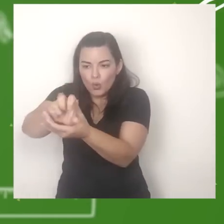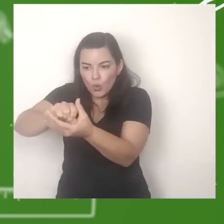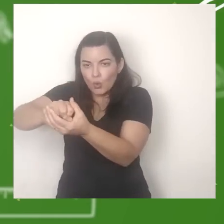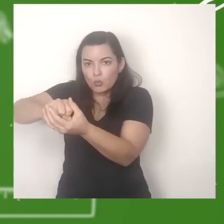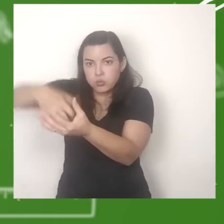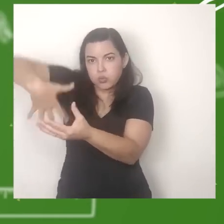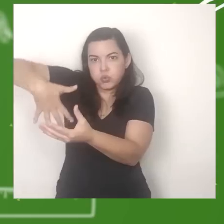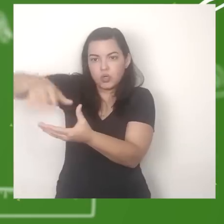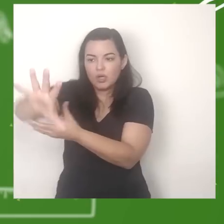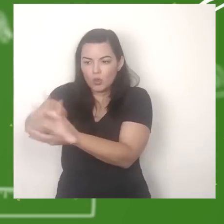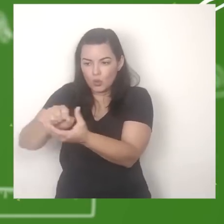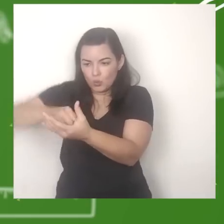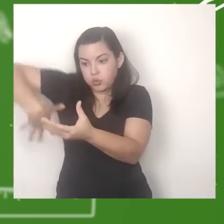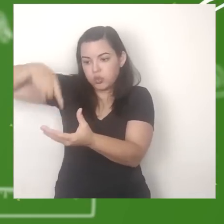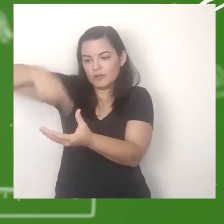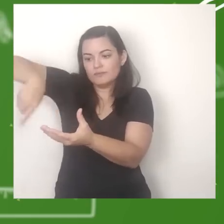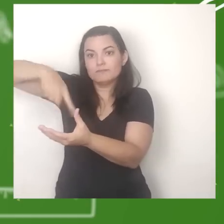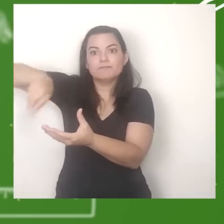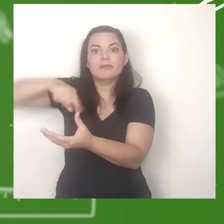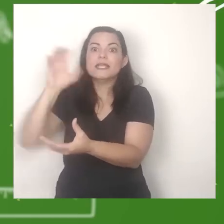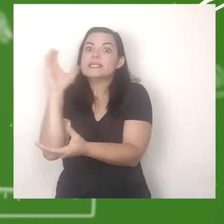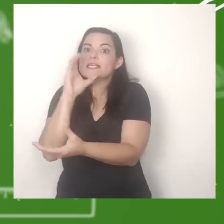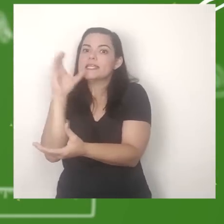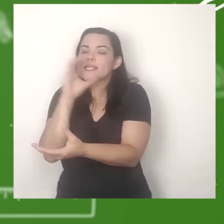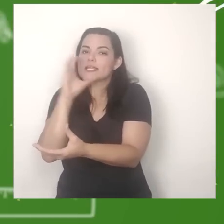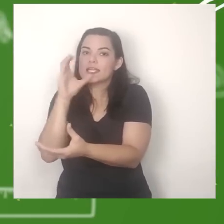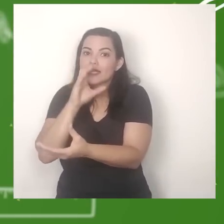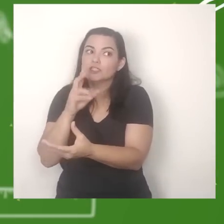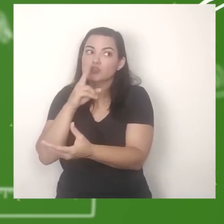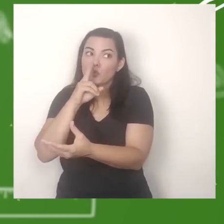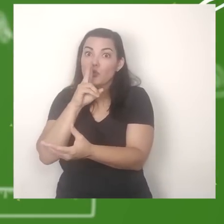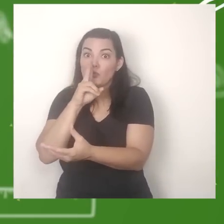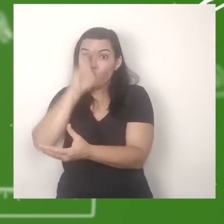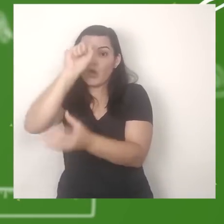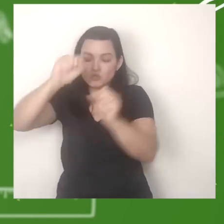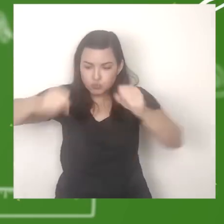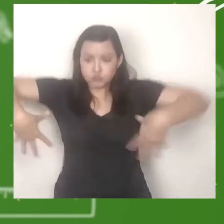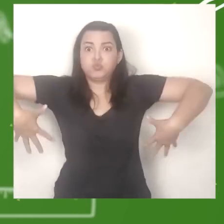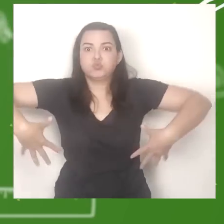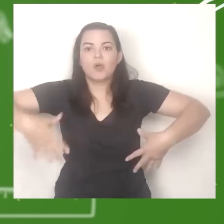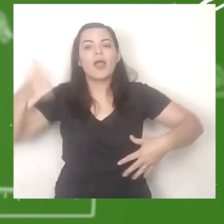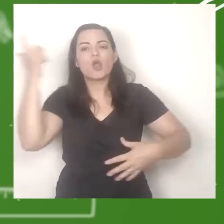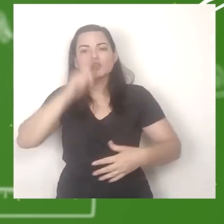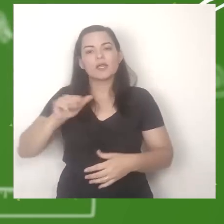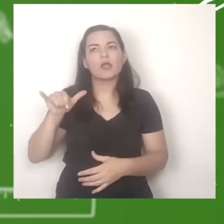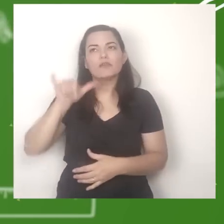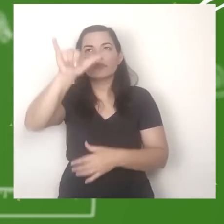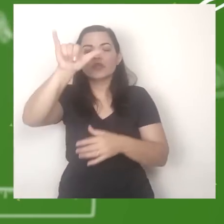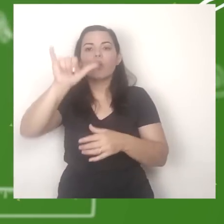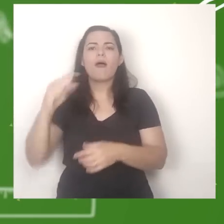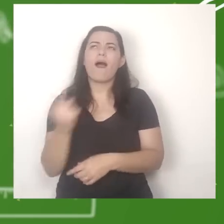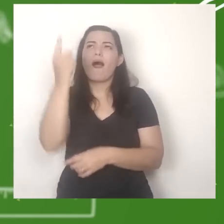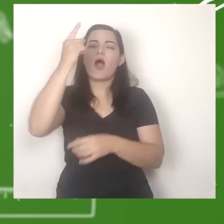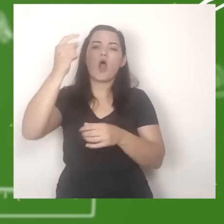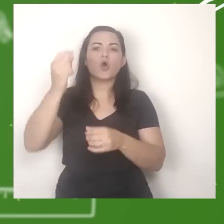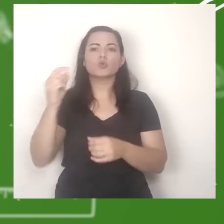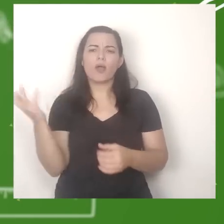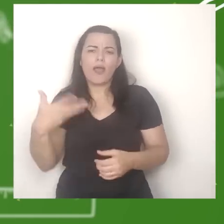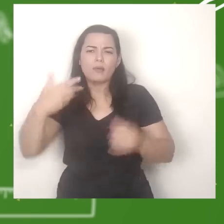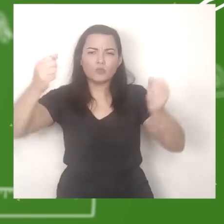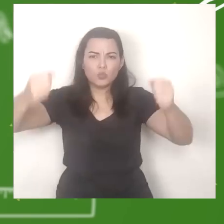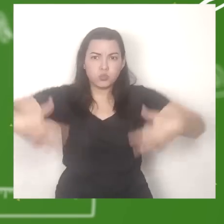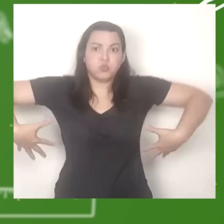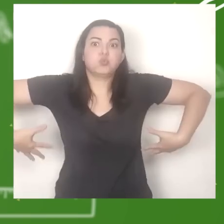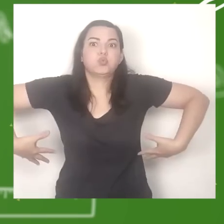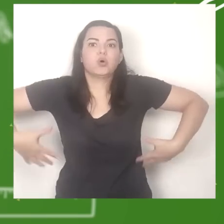querosene, soltando gases com uma baita força. Daí o impulso para o avião voar mais alto e mais